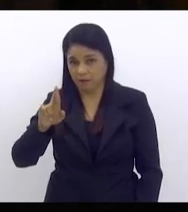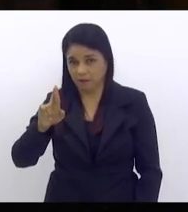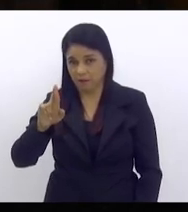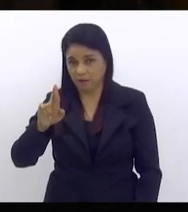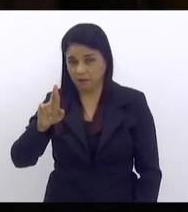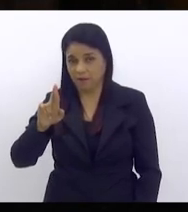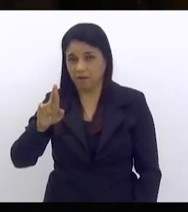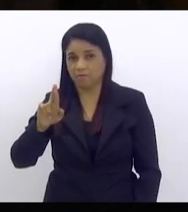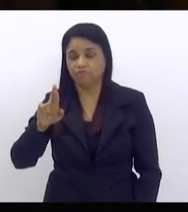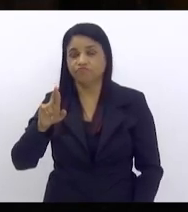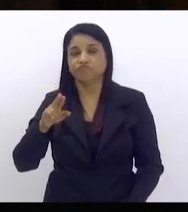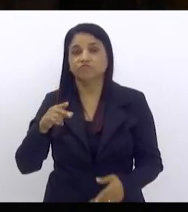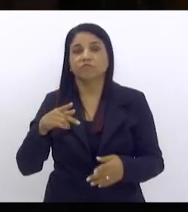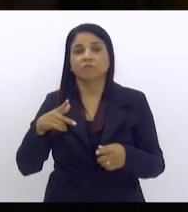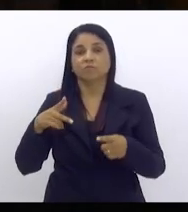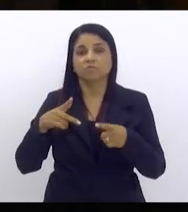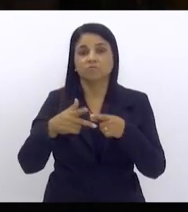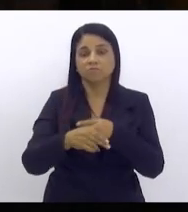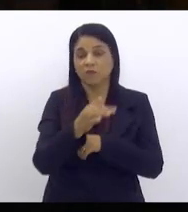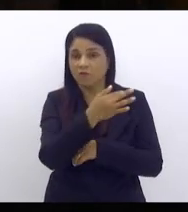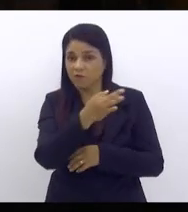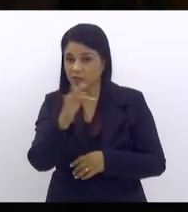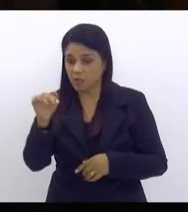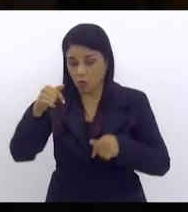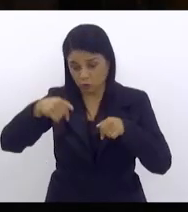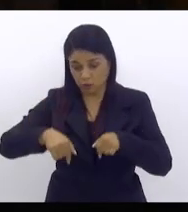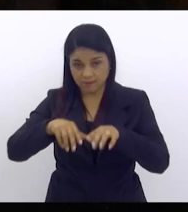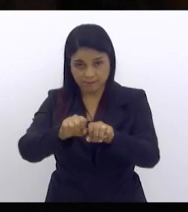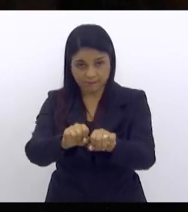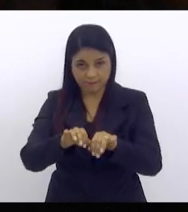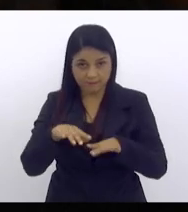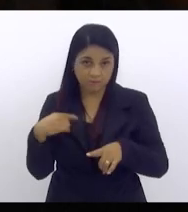no Estado do Rio de Janeiro, estávamos aqui,